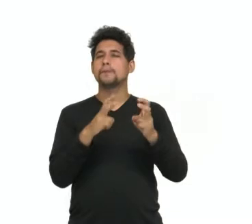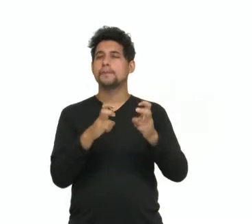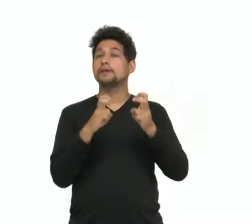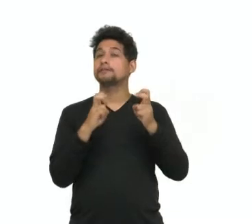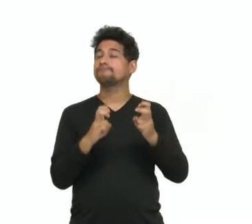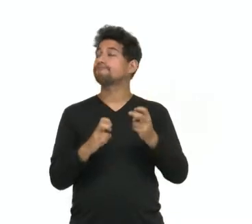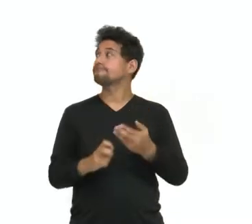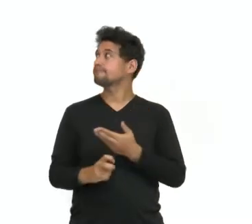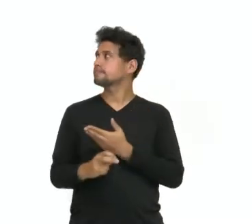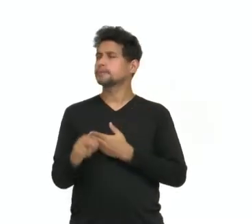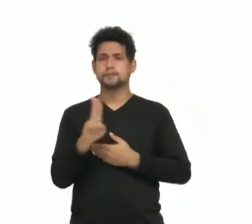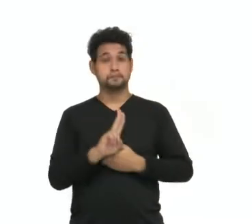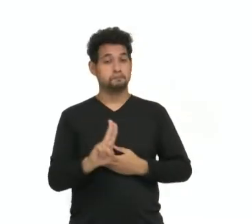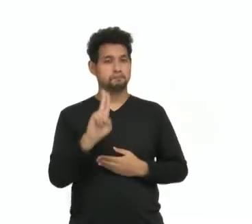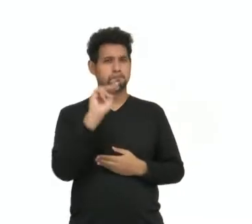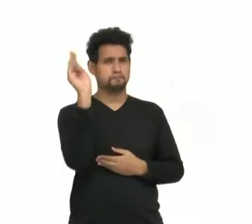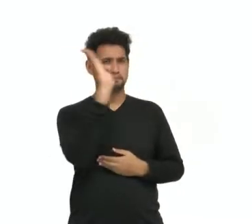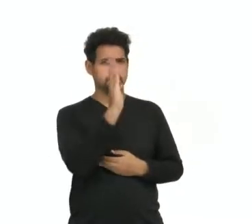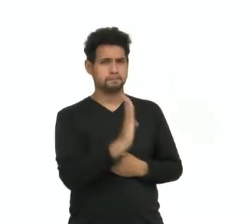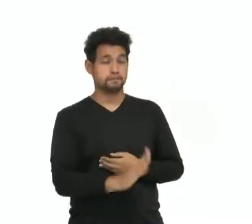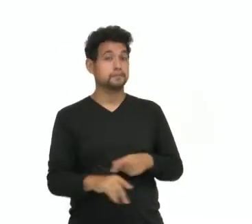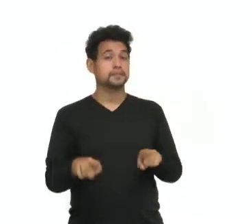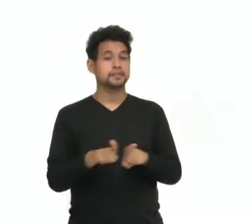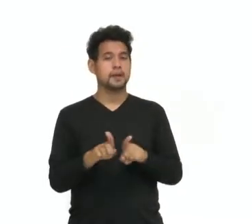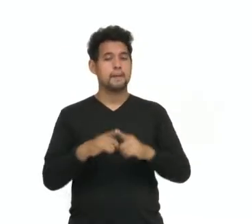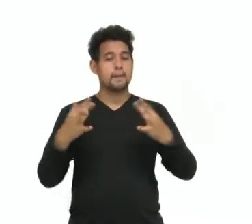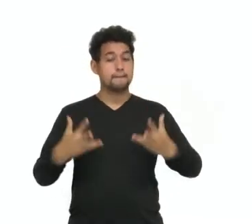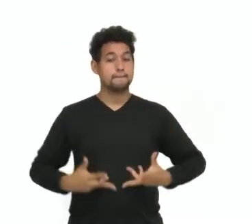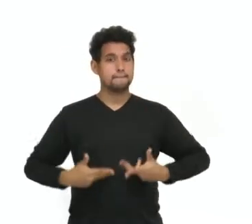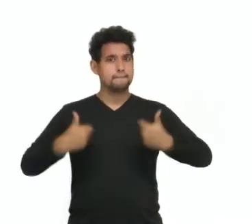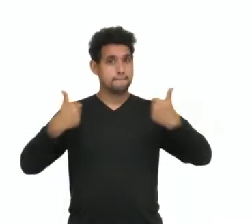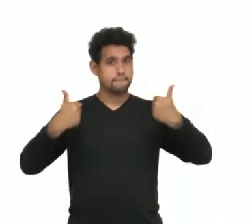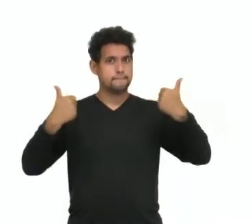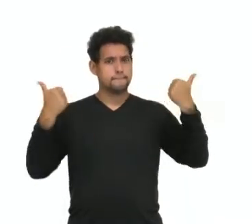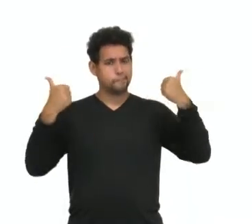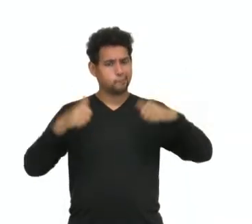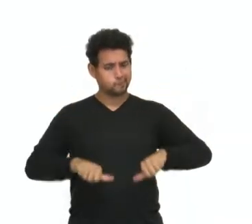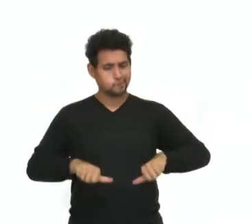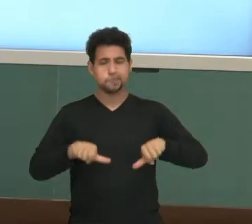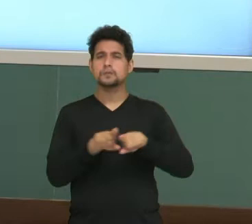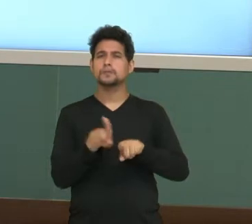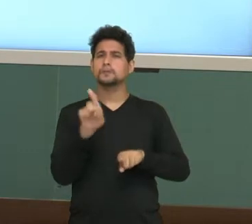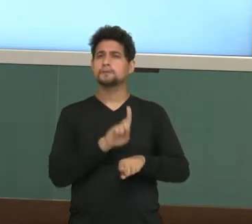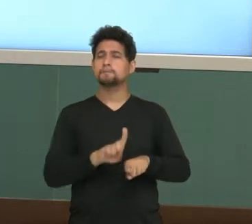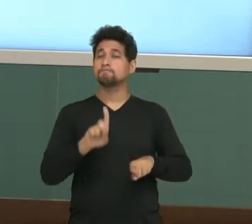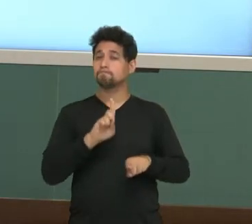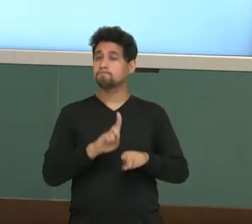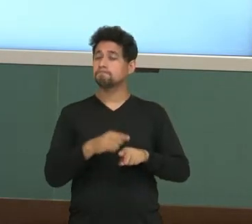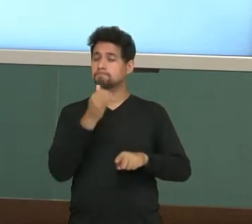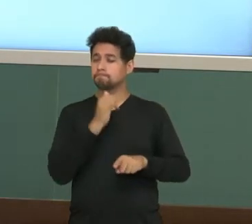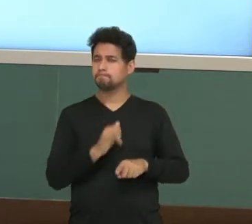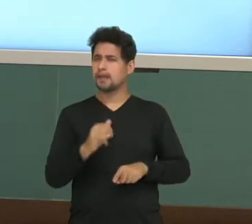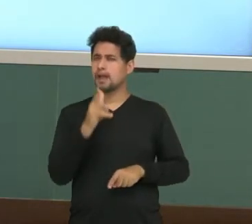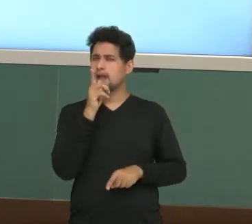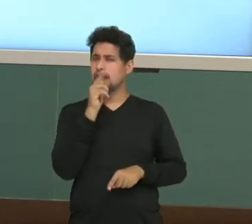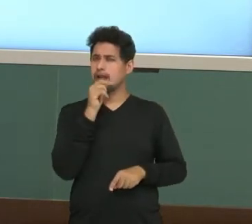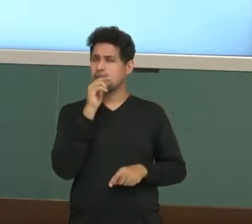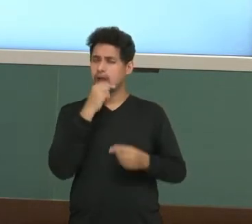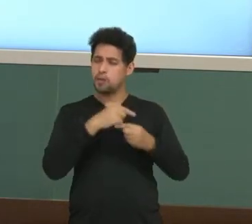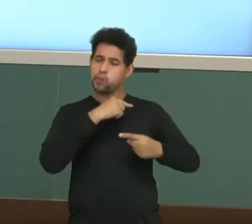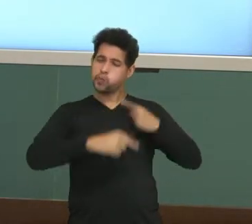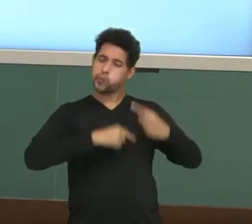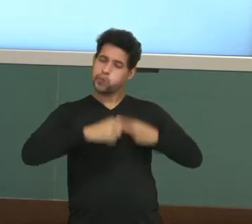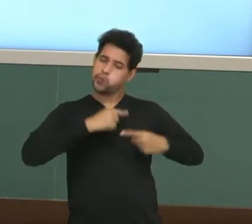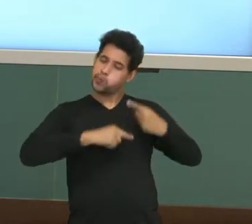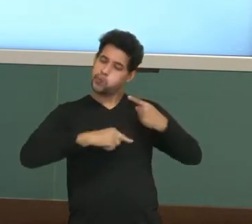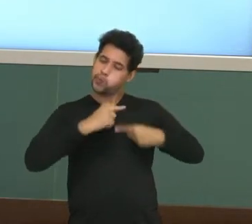de energia utilizadas no Brasil e as vantagens e desvantagens da energia hidrelétrica, aquela que utiliza a ação da água